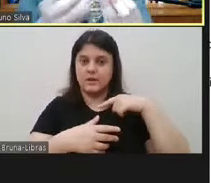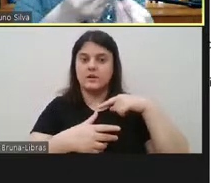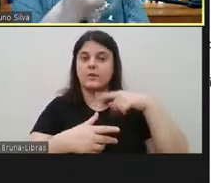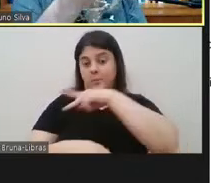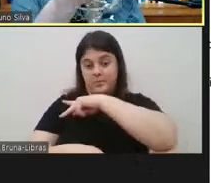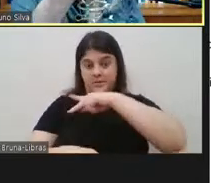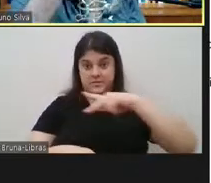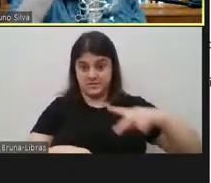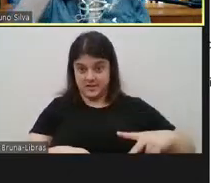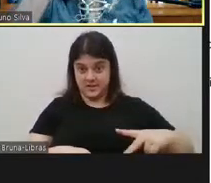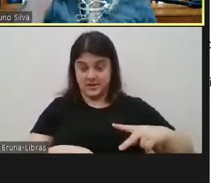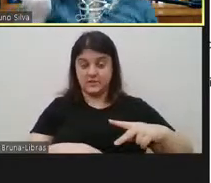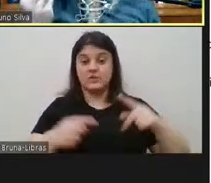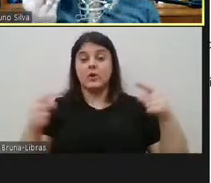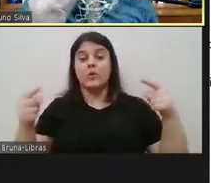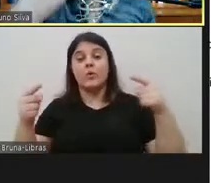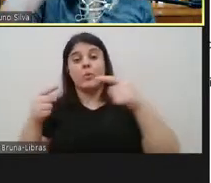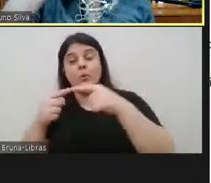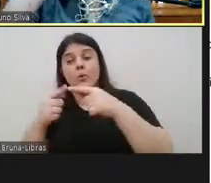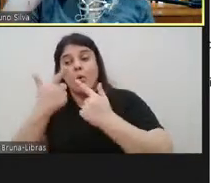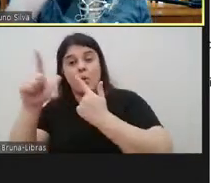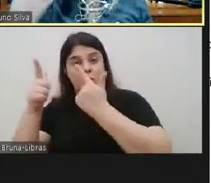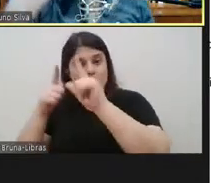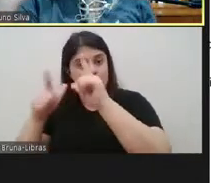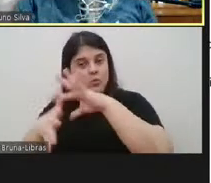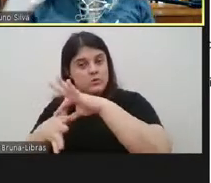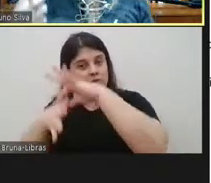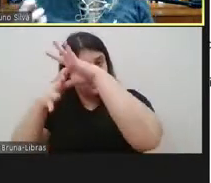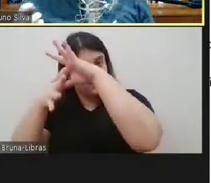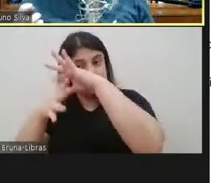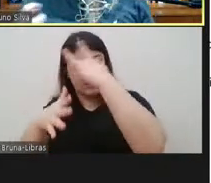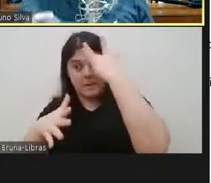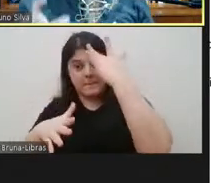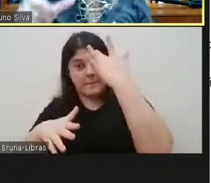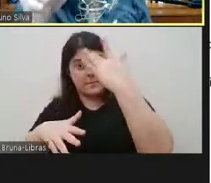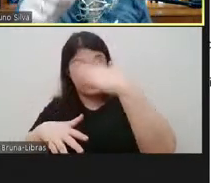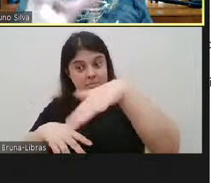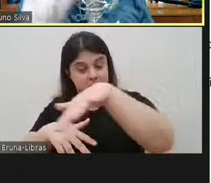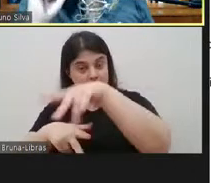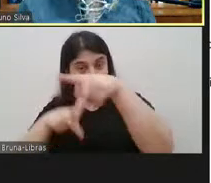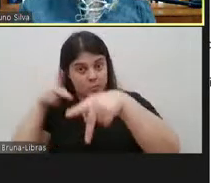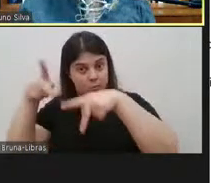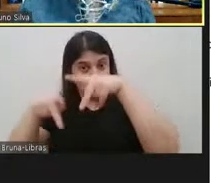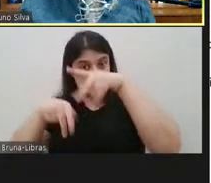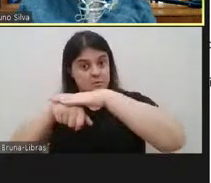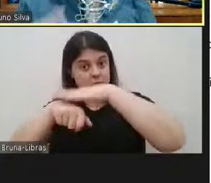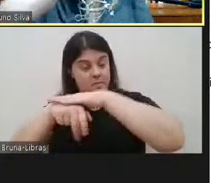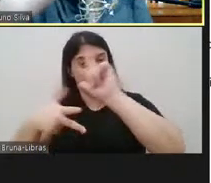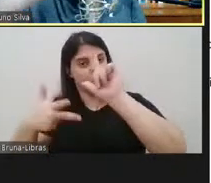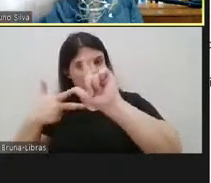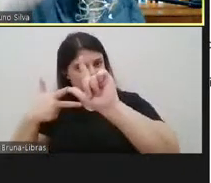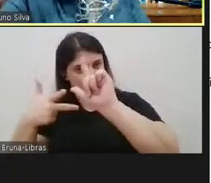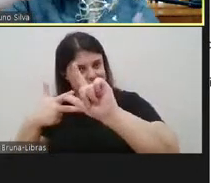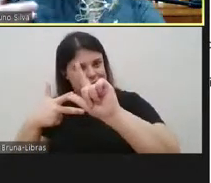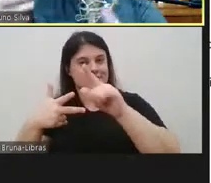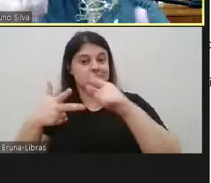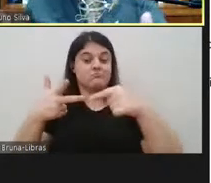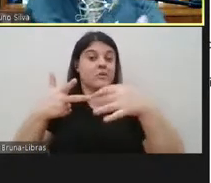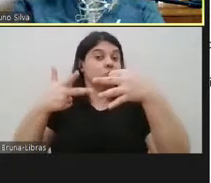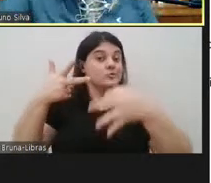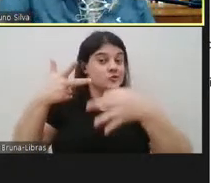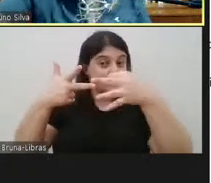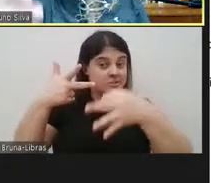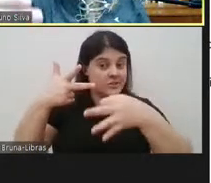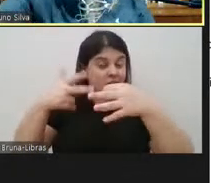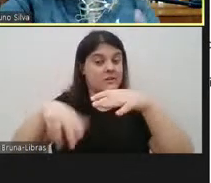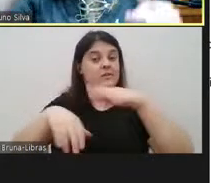essa figura do Presidente contrasta com lideranças são lideranças da população por exemplo a partir do Legislativo judiciário que